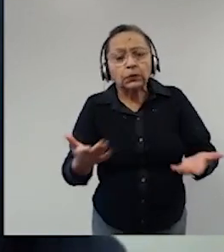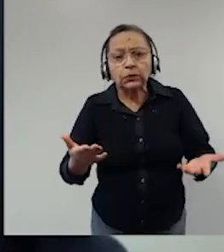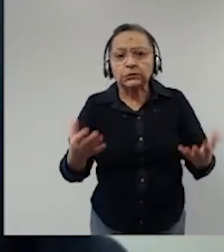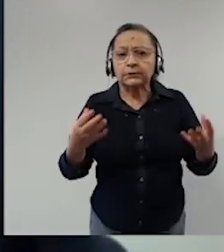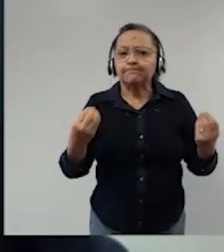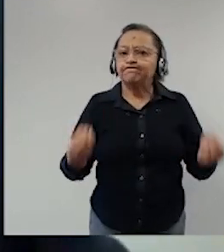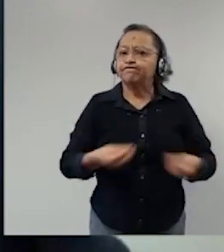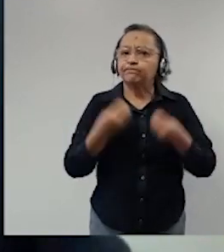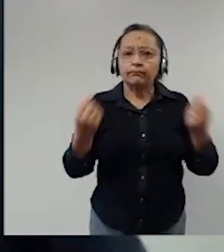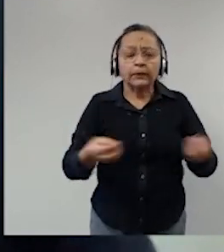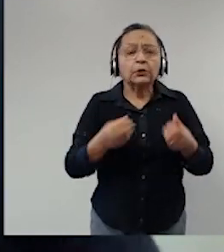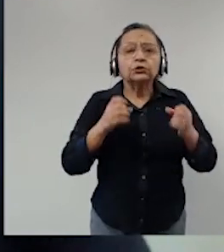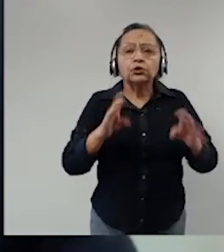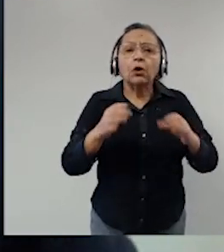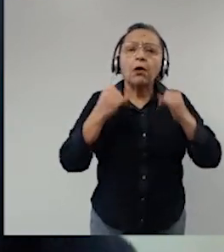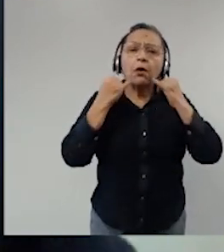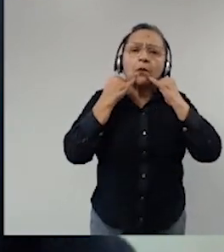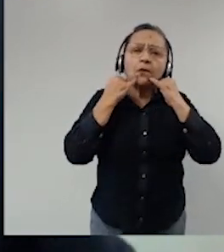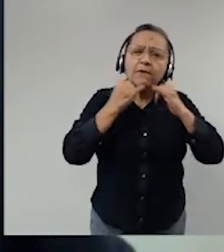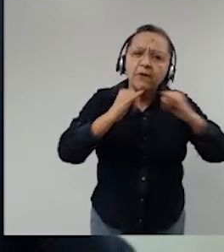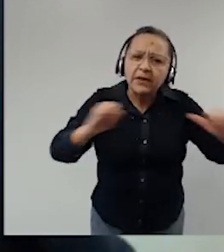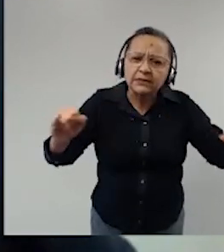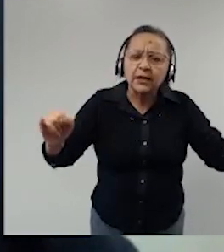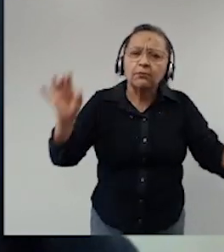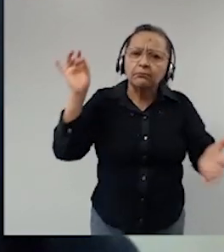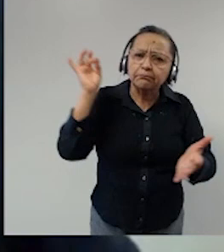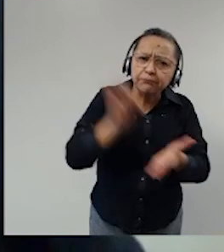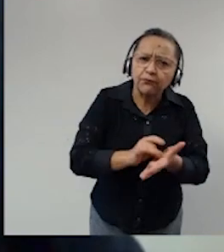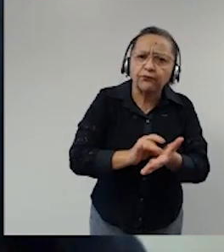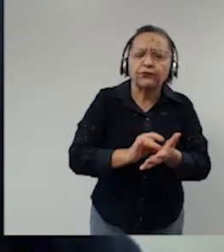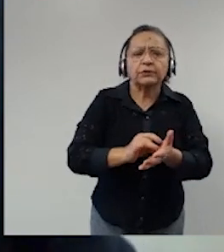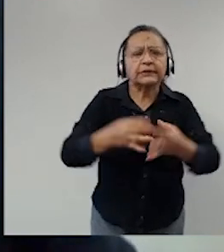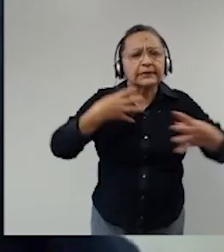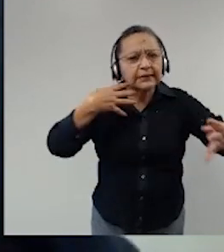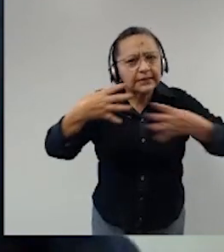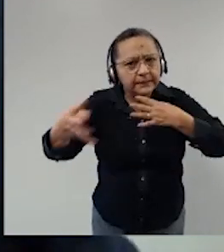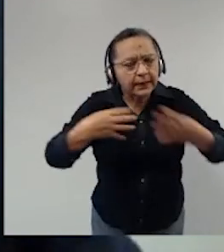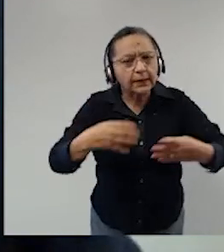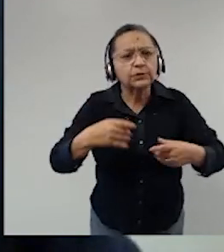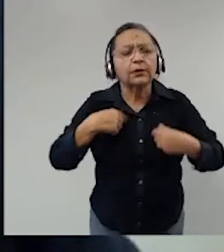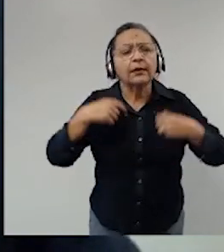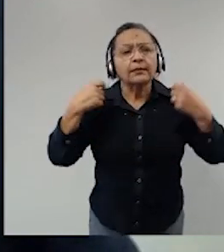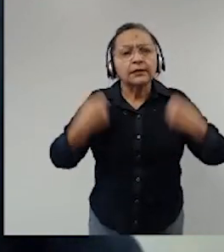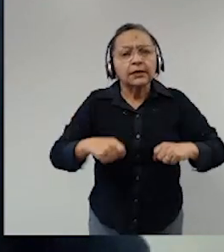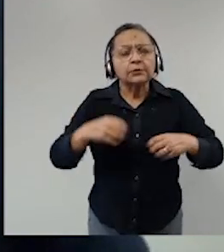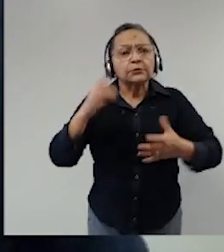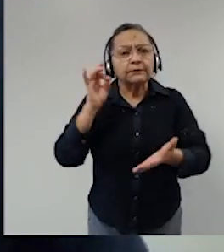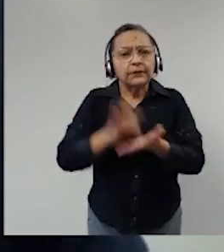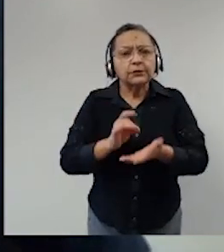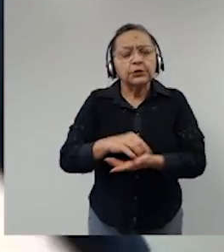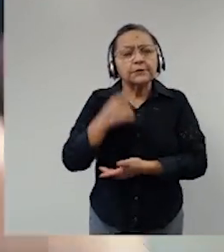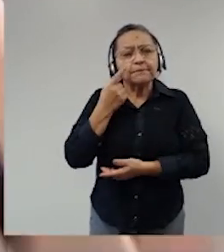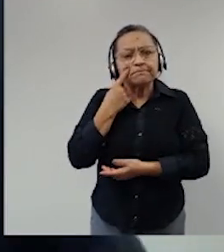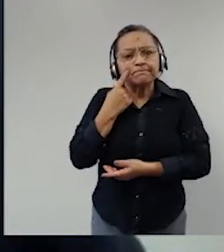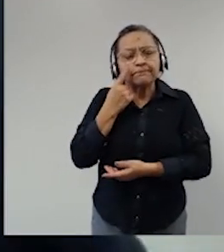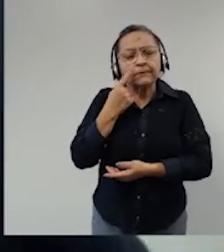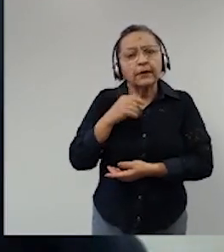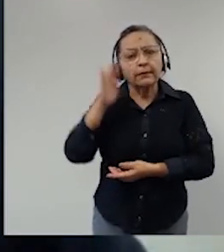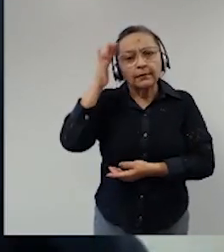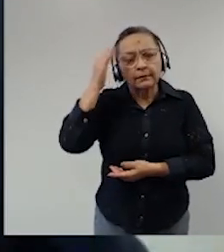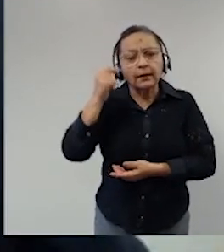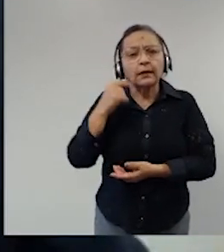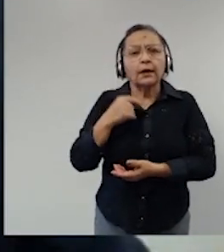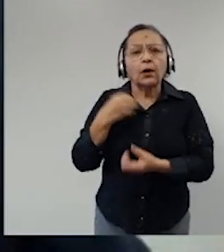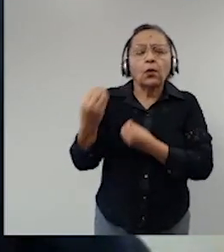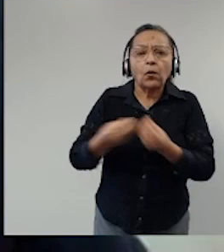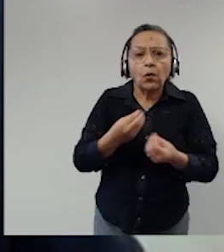mais precisa de que é necessário realmente adotar essas medidas restritivas de direitos fundamentais tão caros para